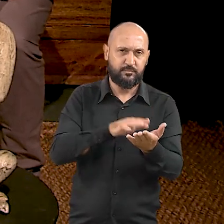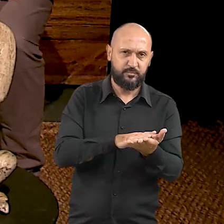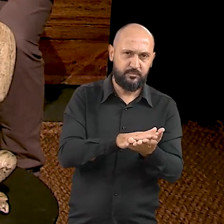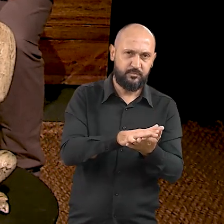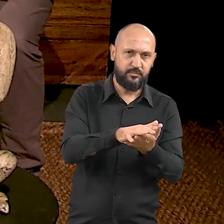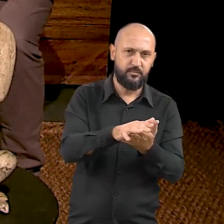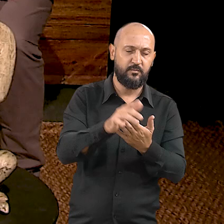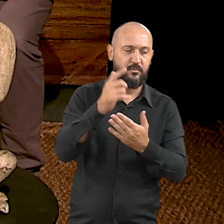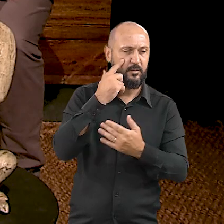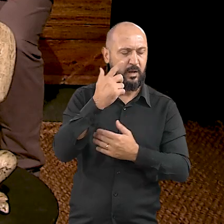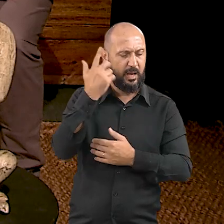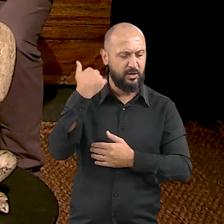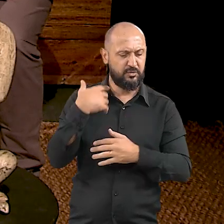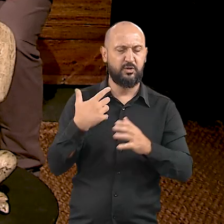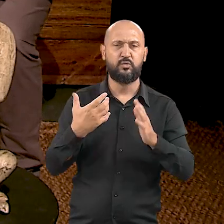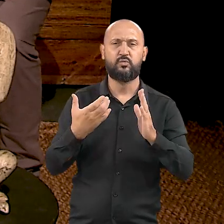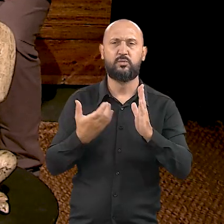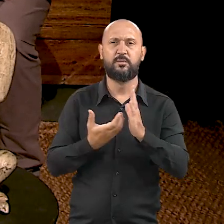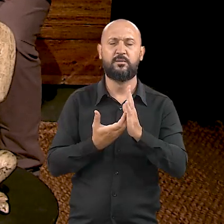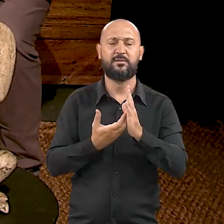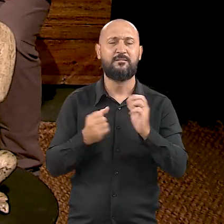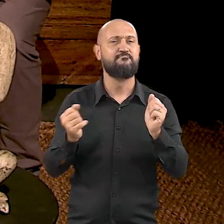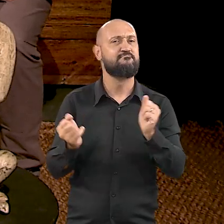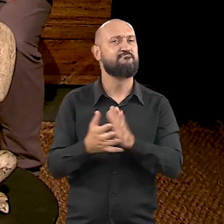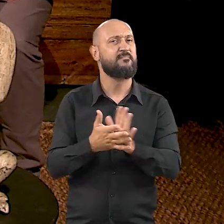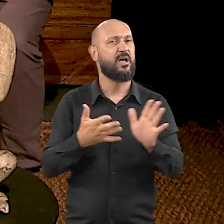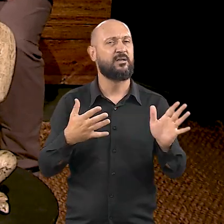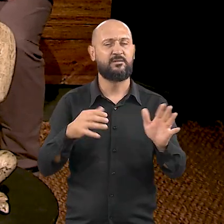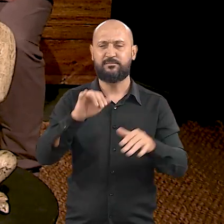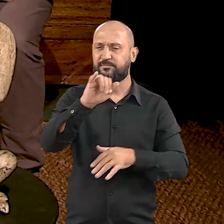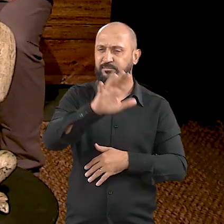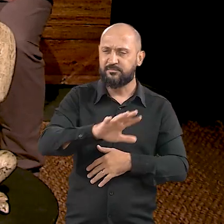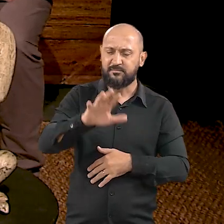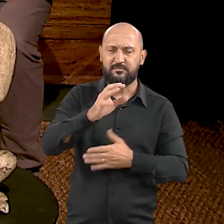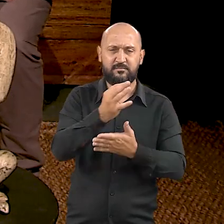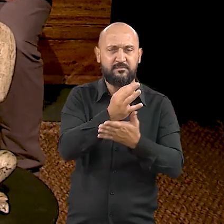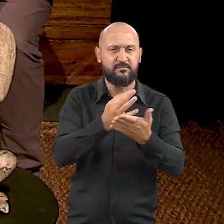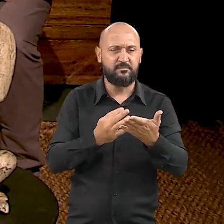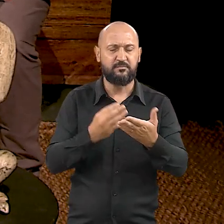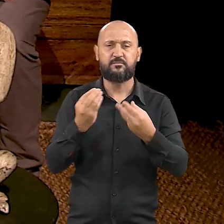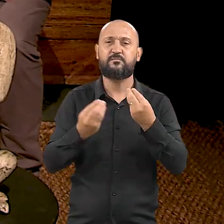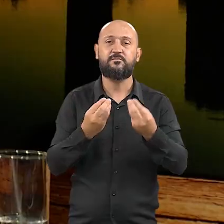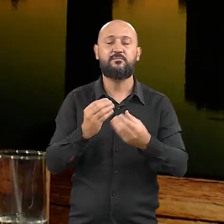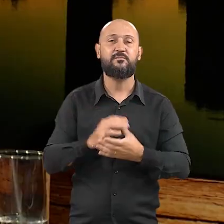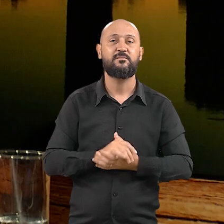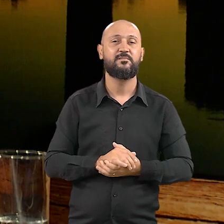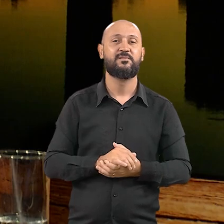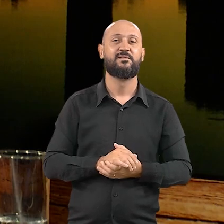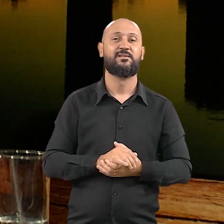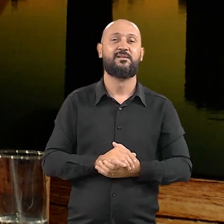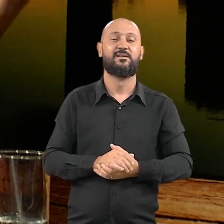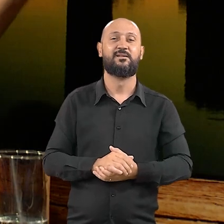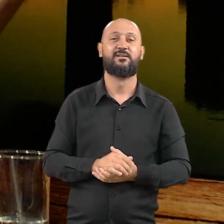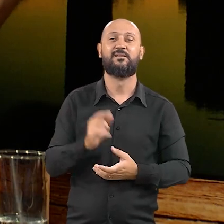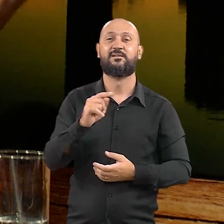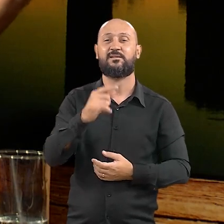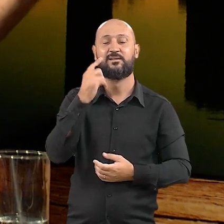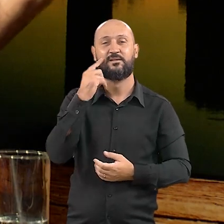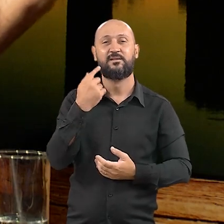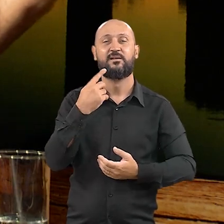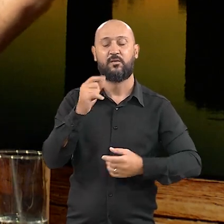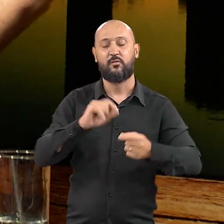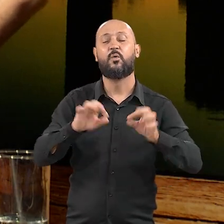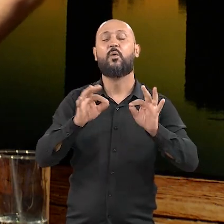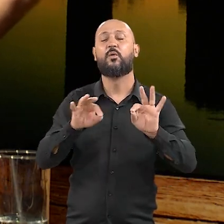publicado pela Biblioteca do Senado, que é maravilhoso, de imagens e texto. E como é que ficou a peça? A